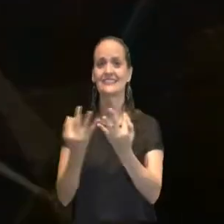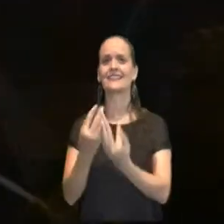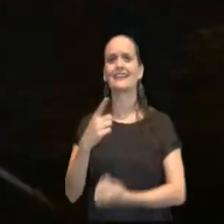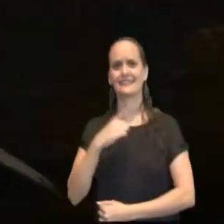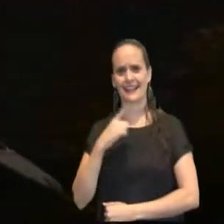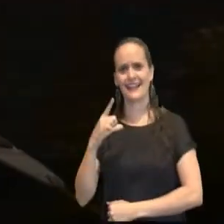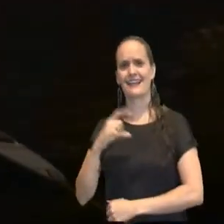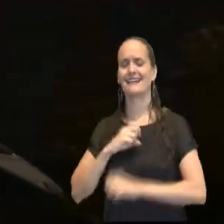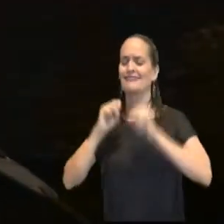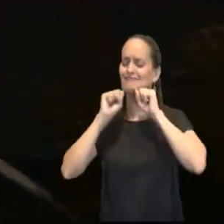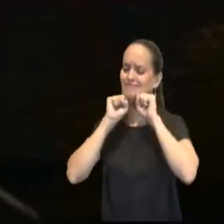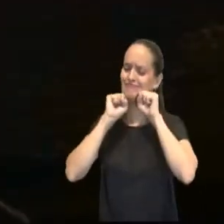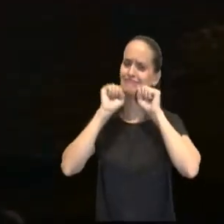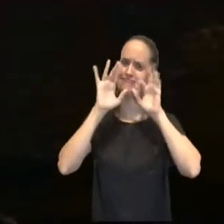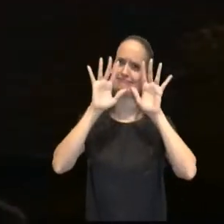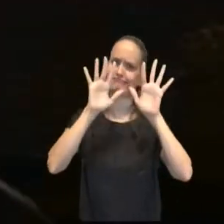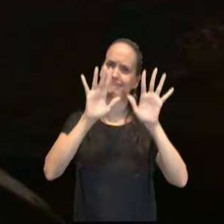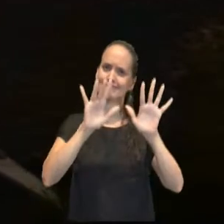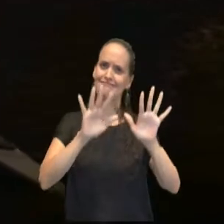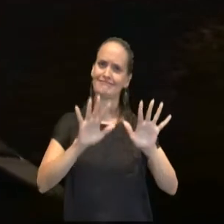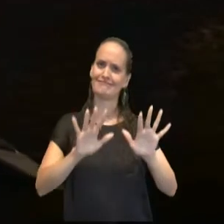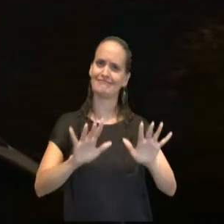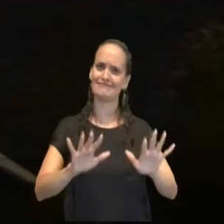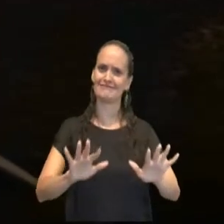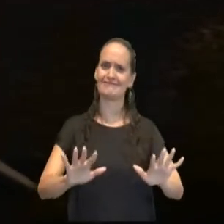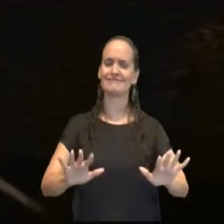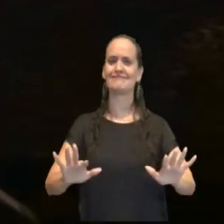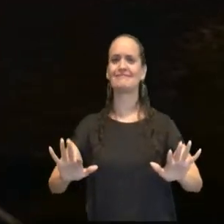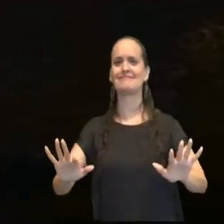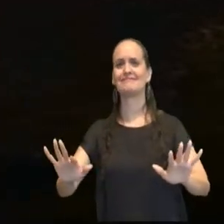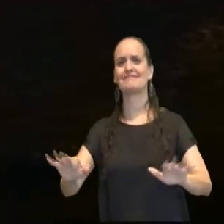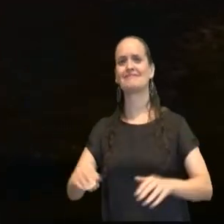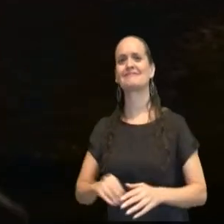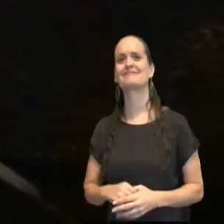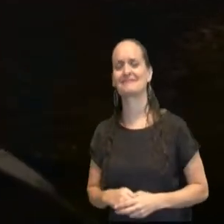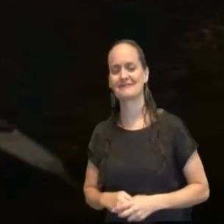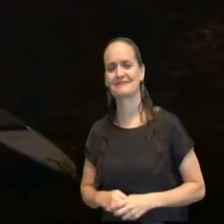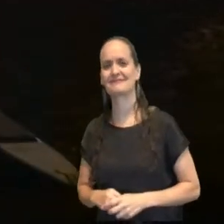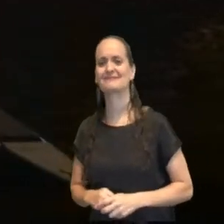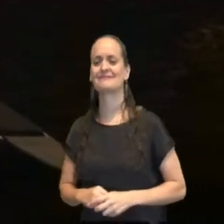santificará a sua presença.